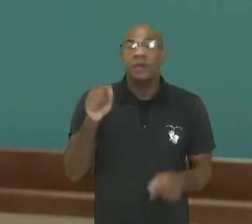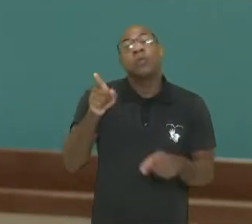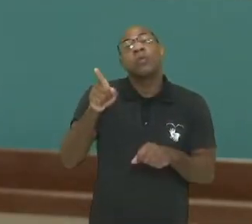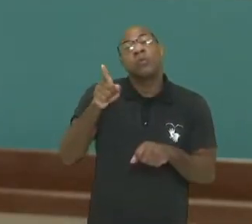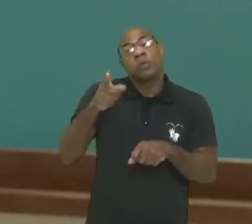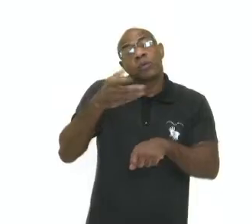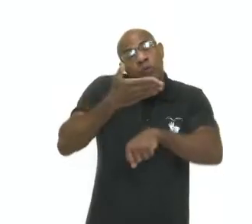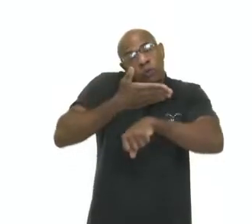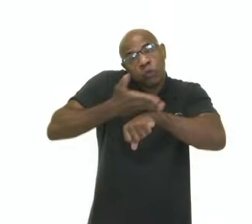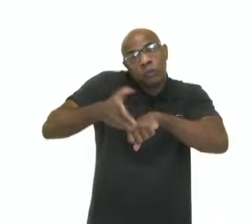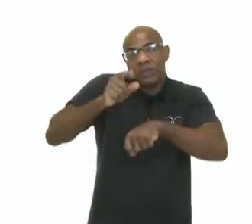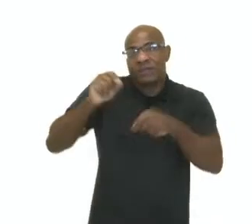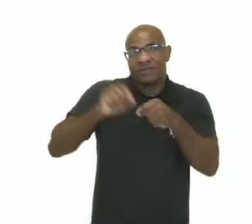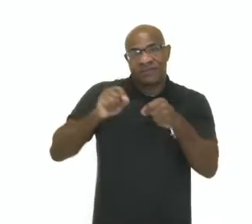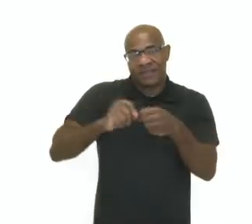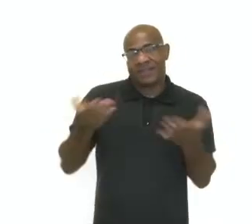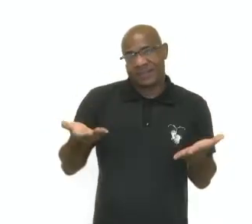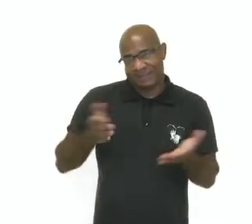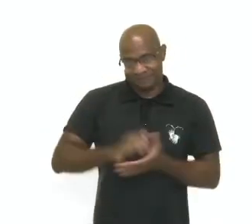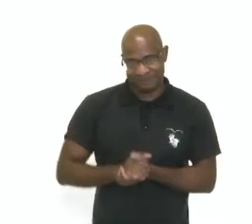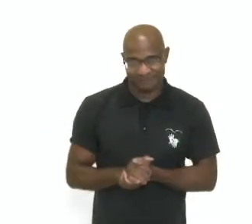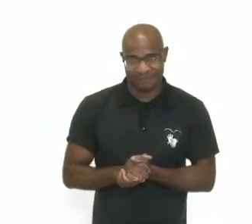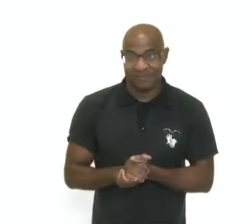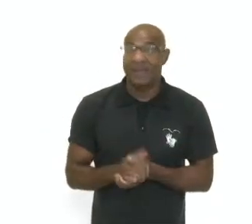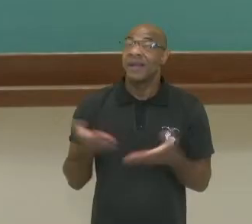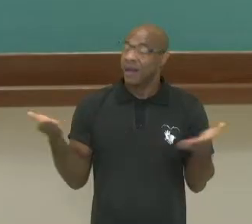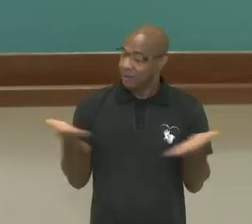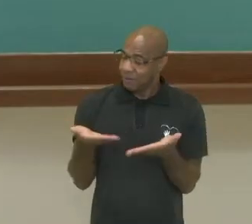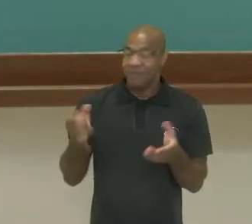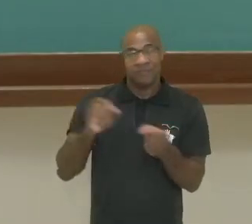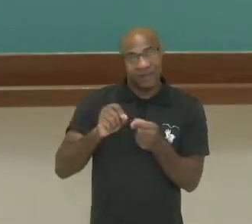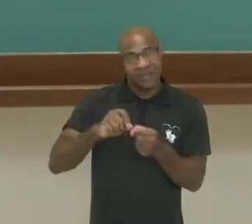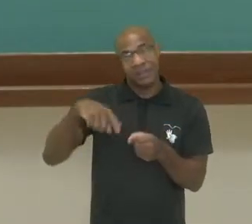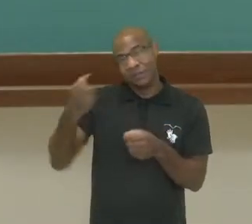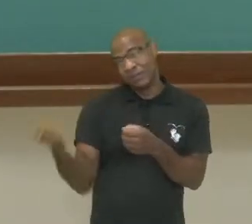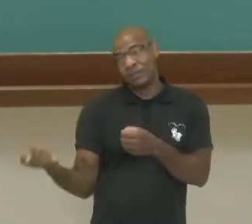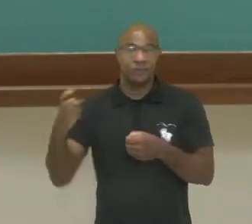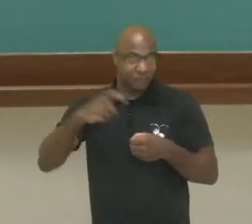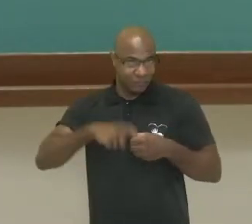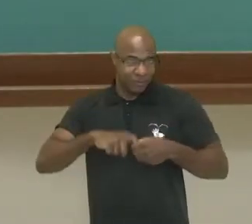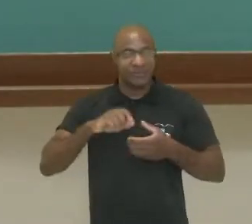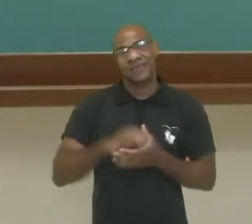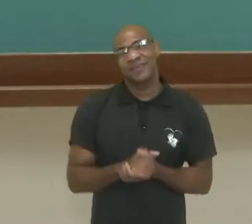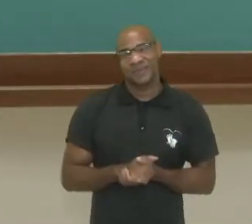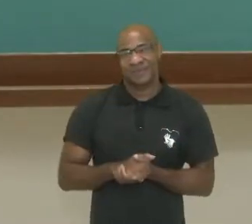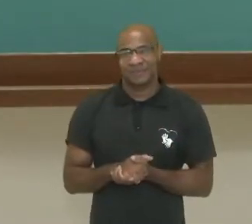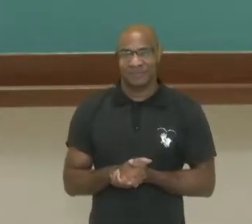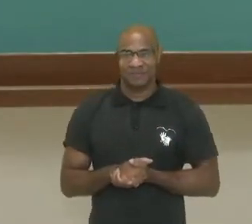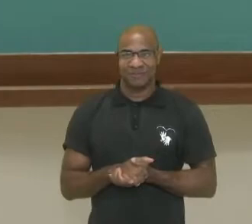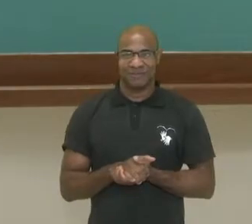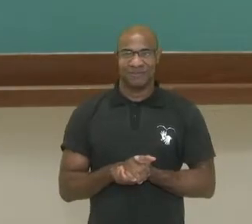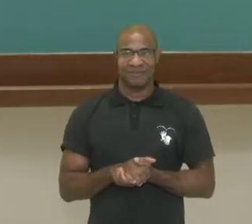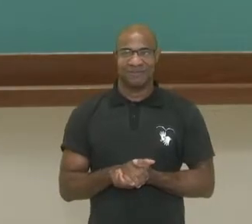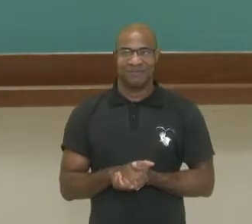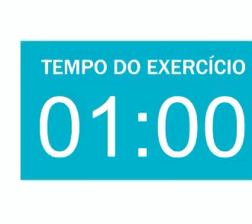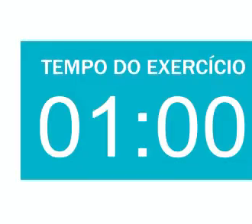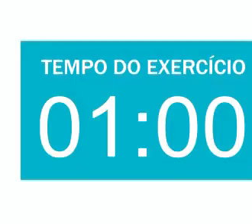seus colegas usando o Jamboard. Faz aí, eu já volto ver contigo a tabela.